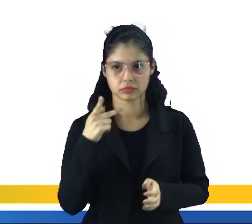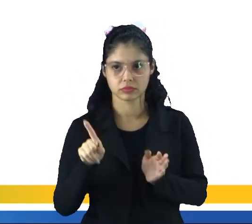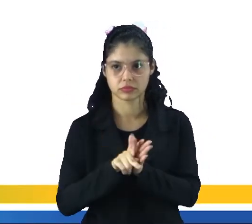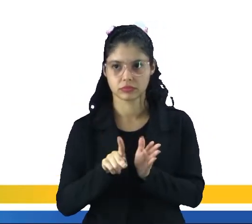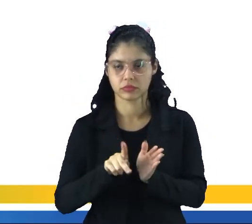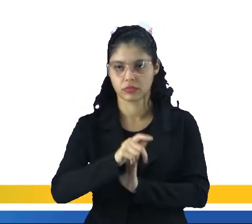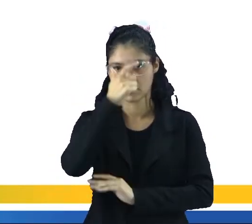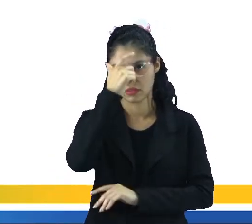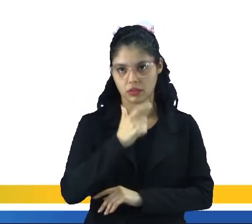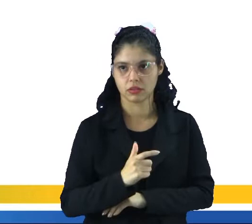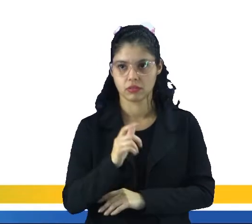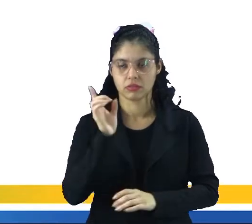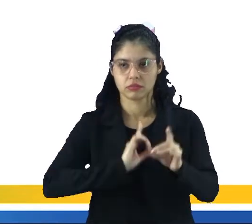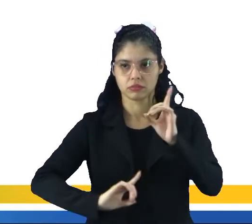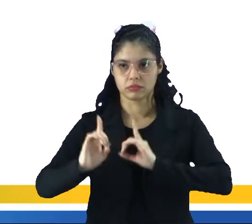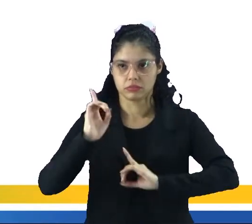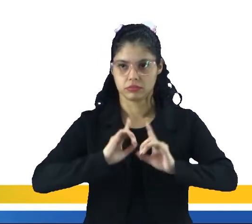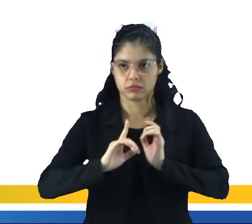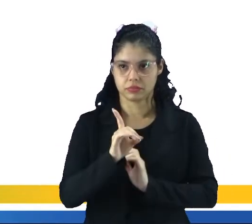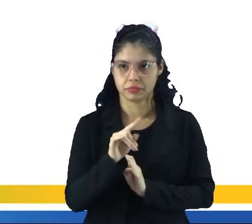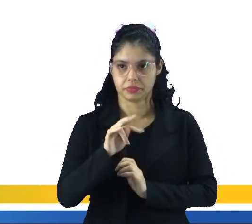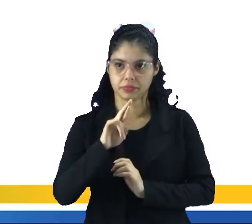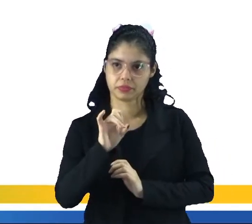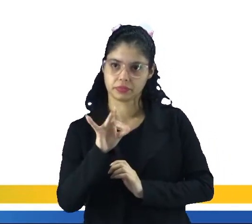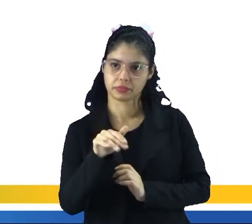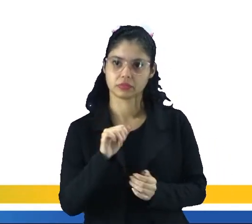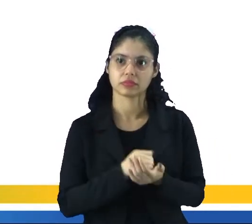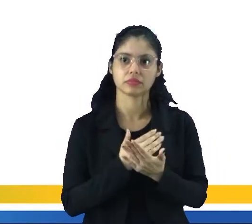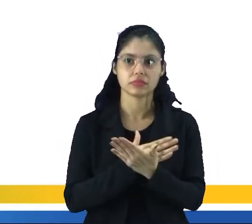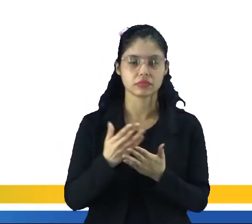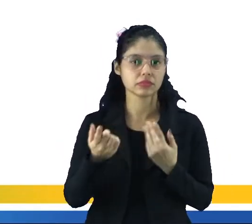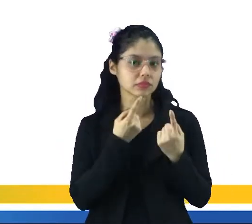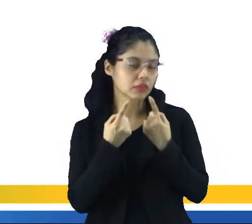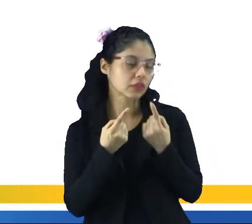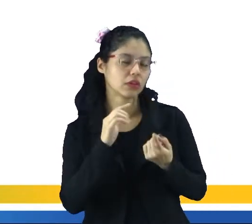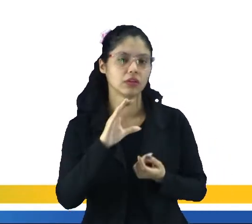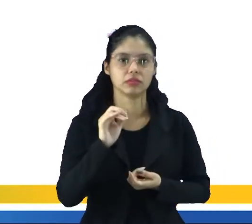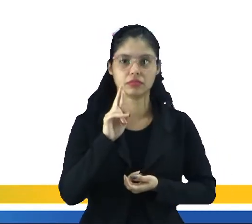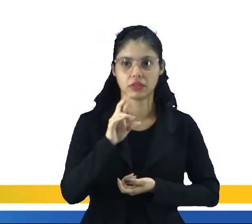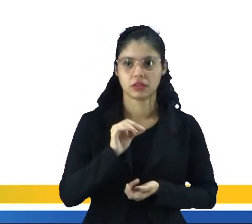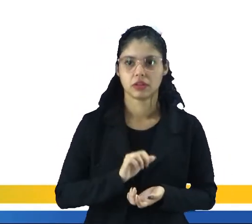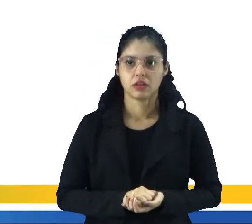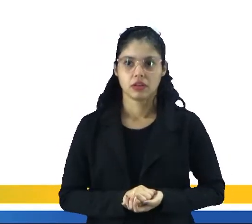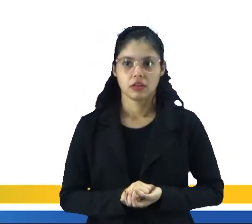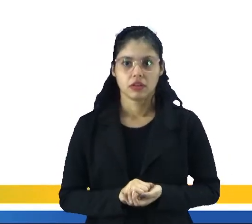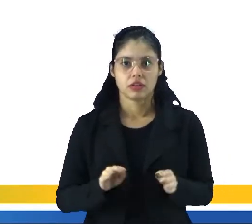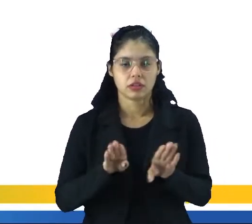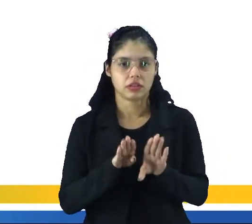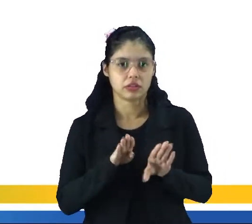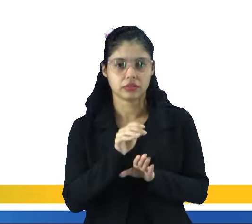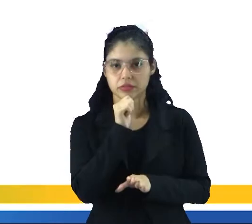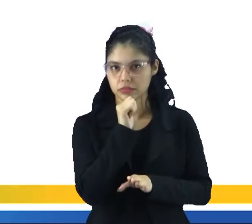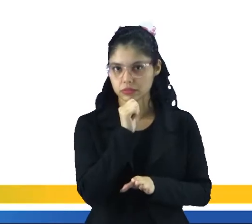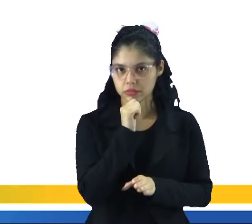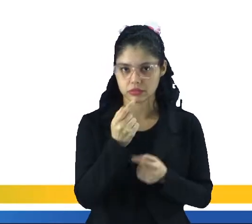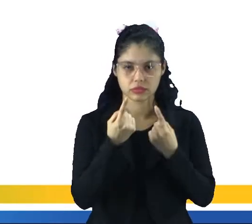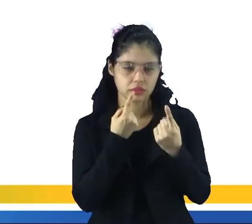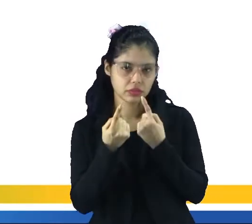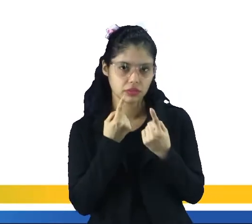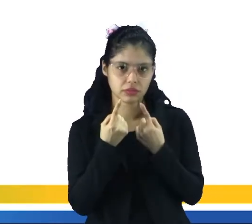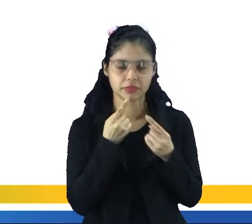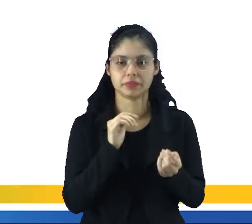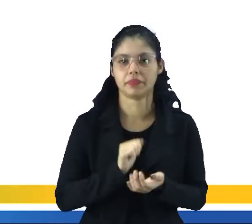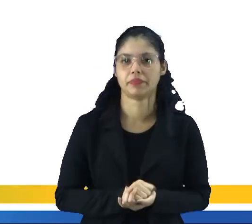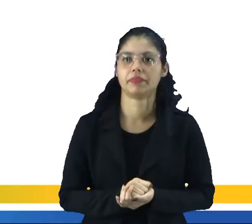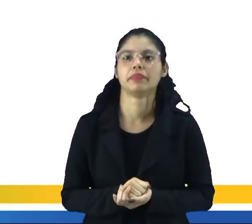era o próprio deus Dionísio, iniciando assim um diálogo com o coro, Então esse diálogo, essa